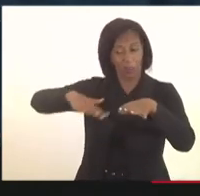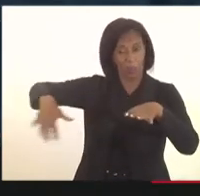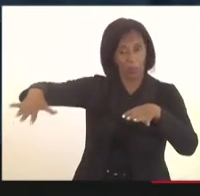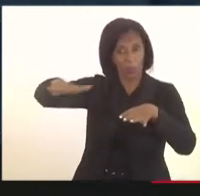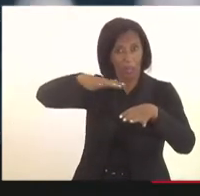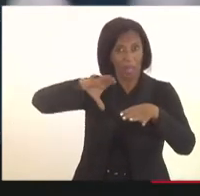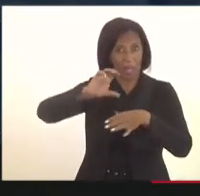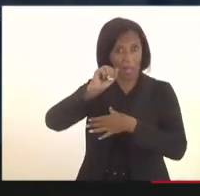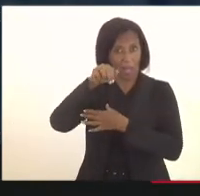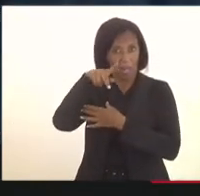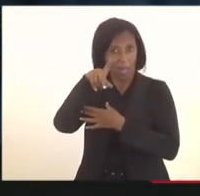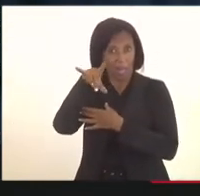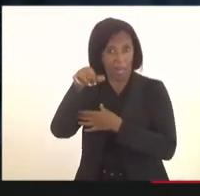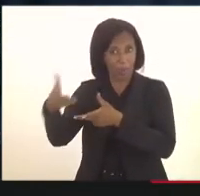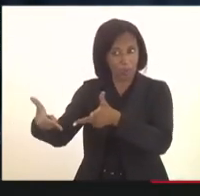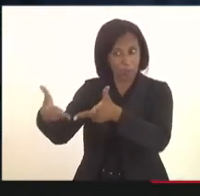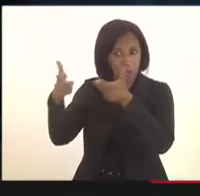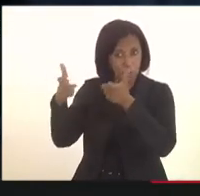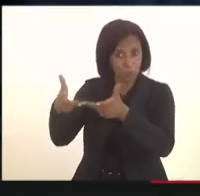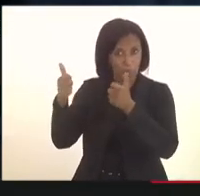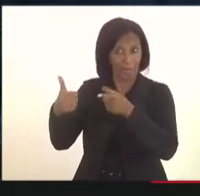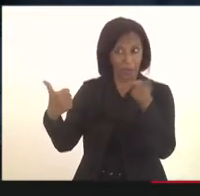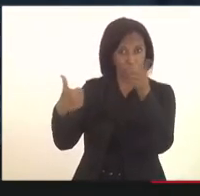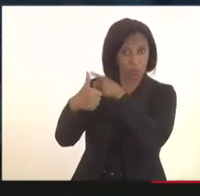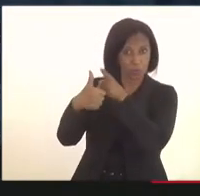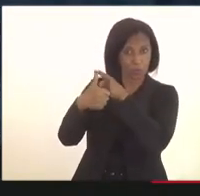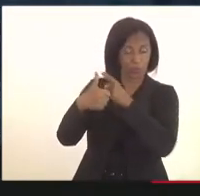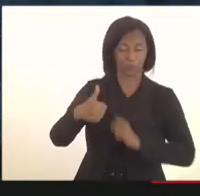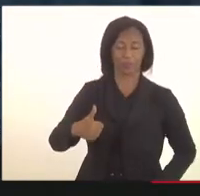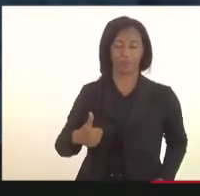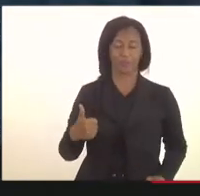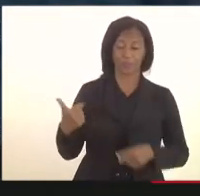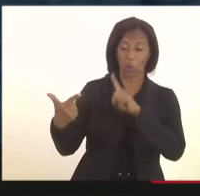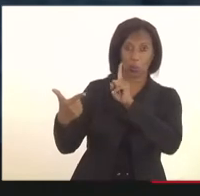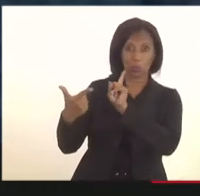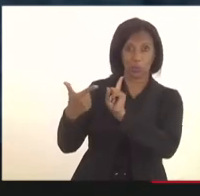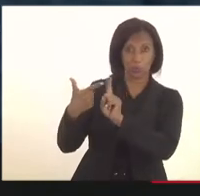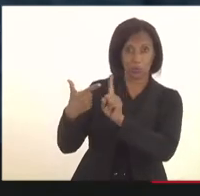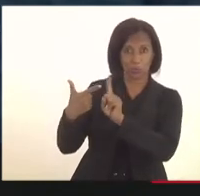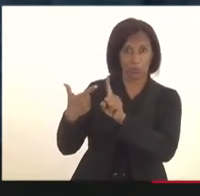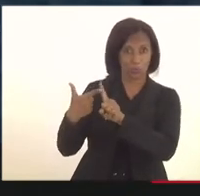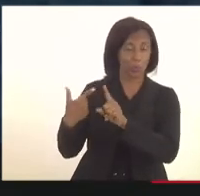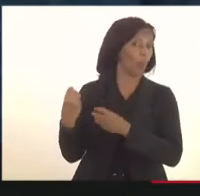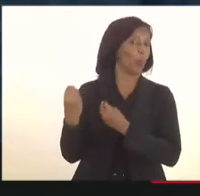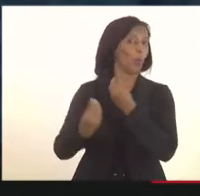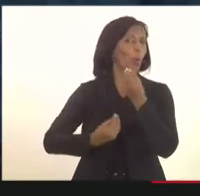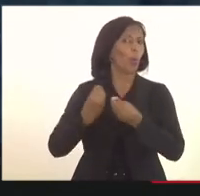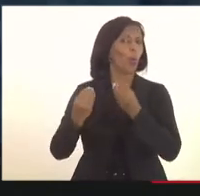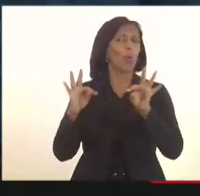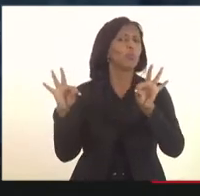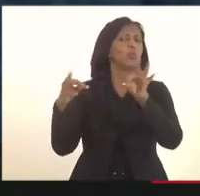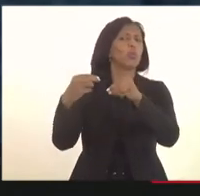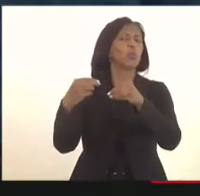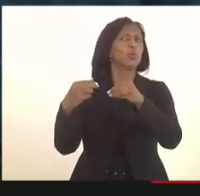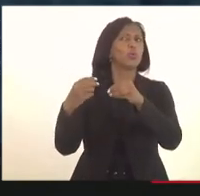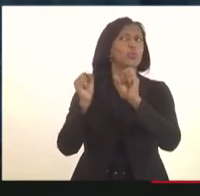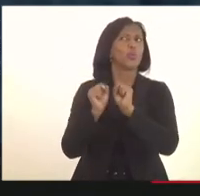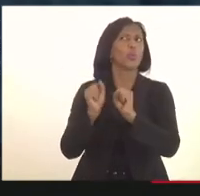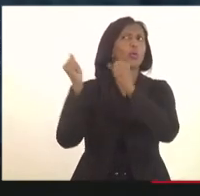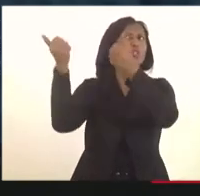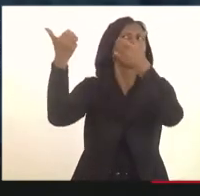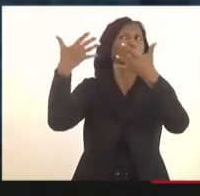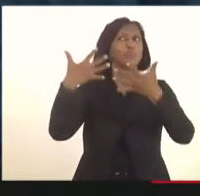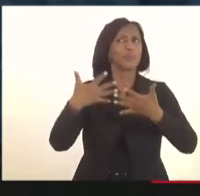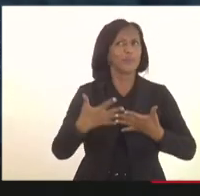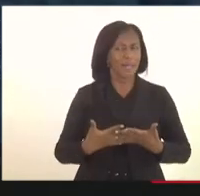nesses campos que estão sendo explorados? Número um. E número dois, como é que todos podem explicar, se estão todos